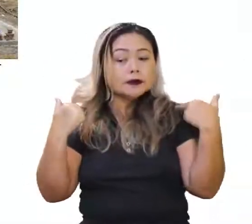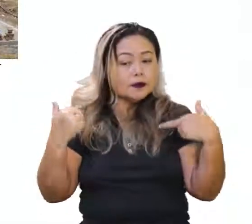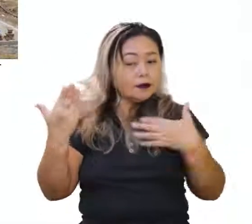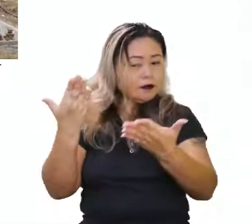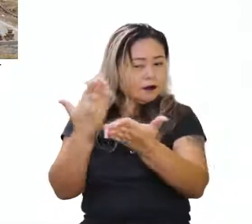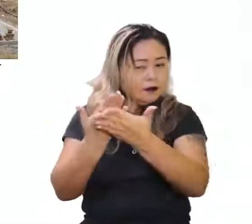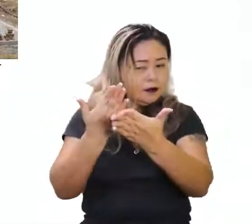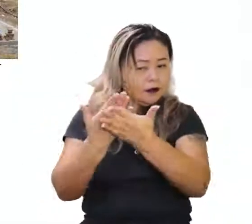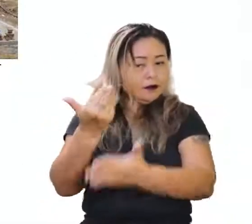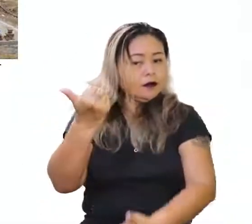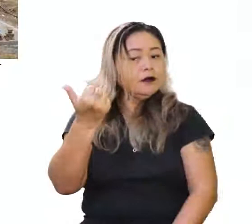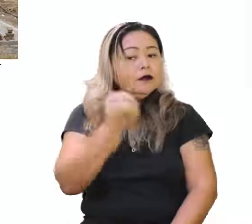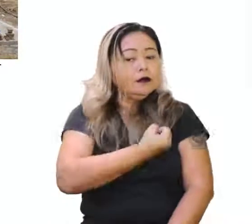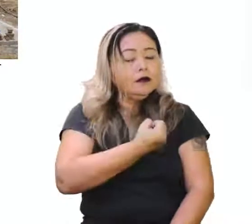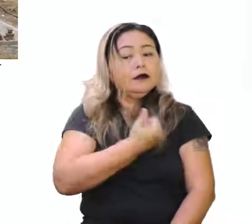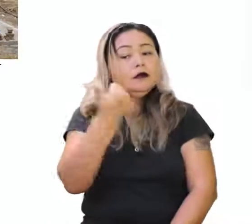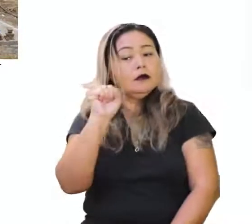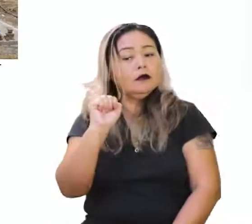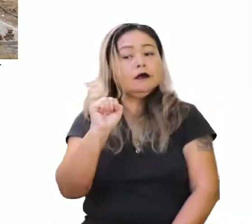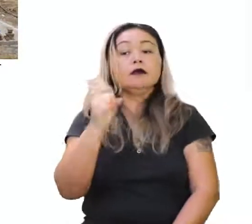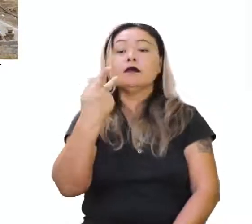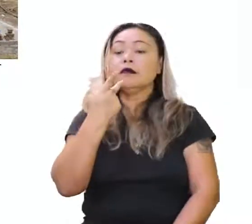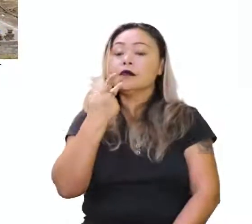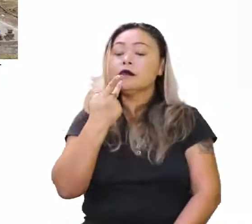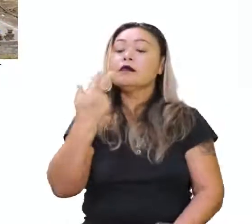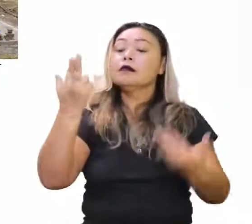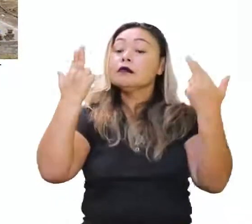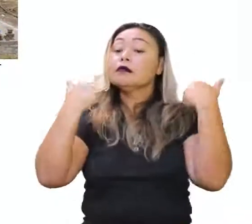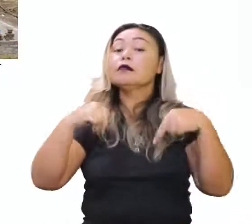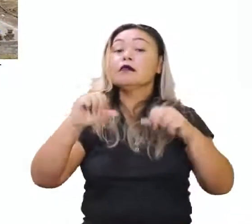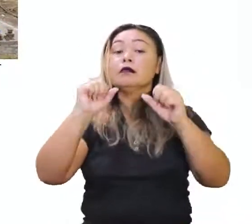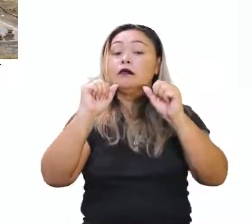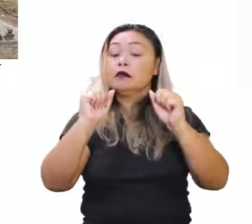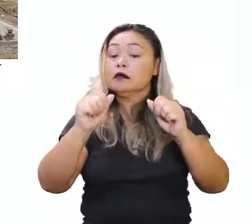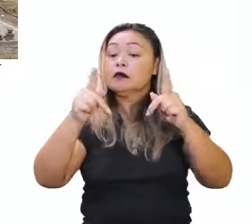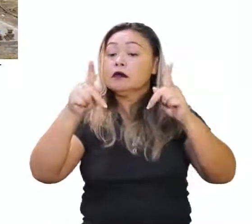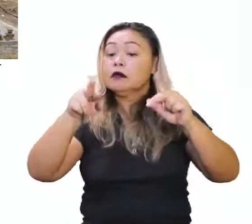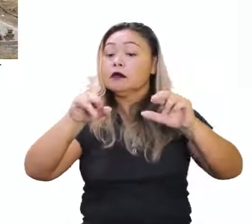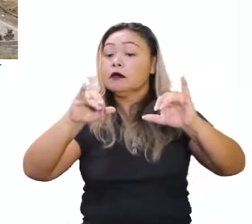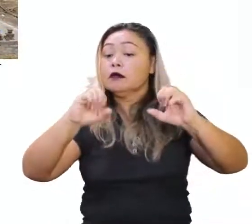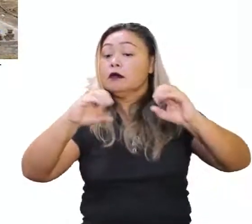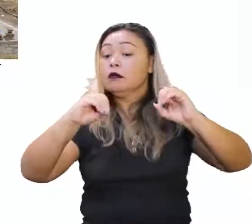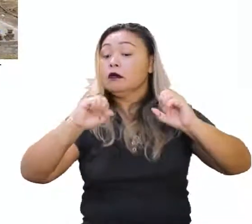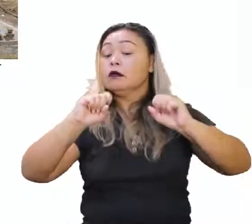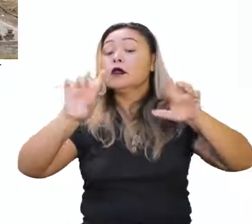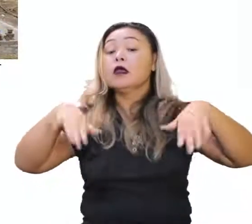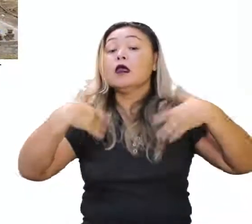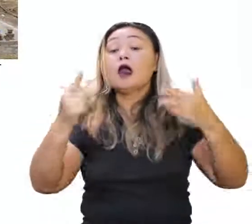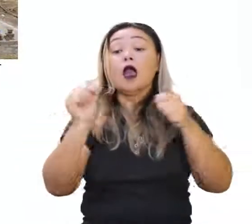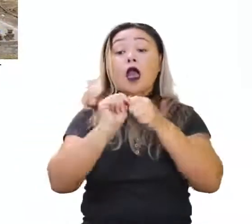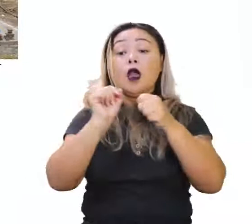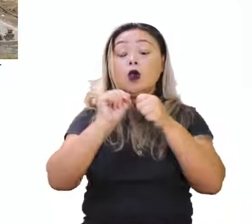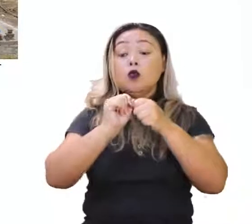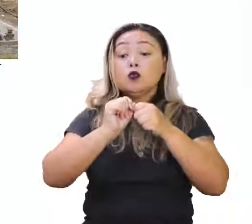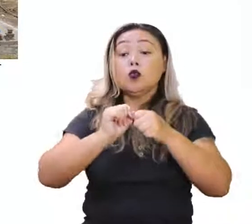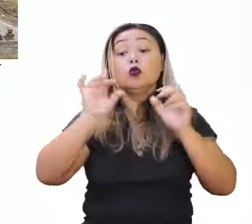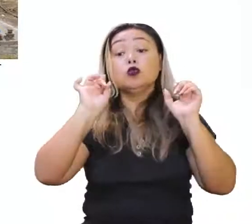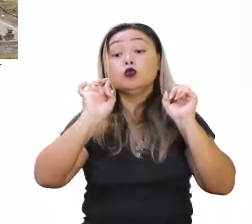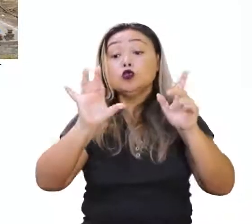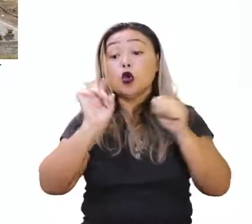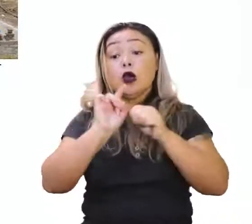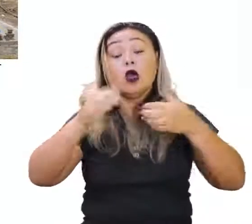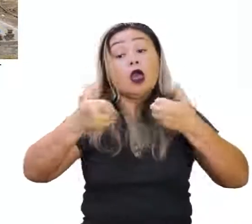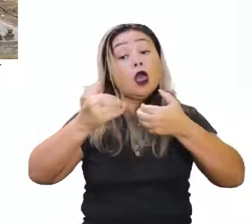aula 18, quando a gente tratou do aprisco, só é utilizado para quando você vai fazer sistema